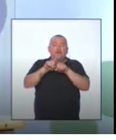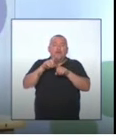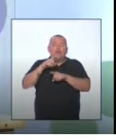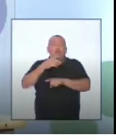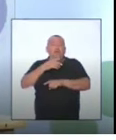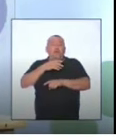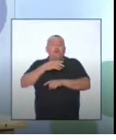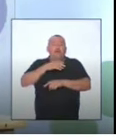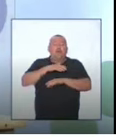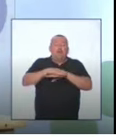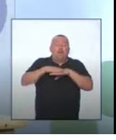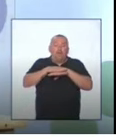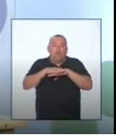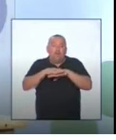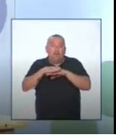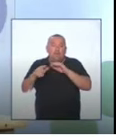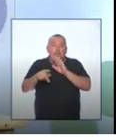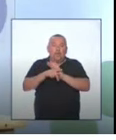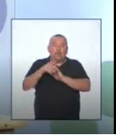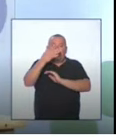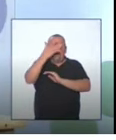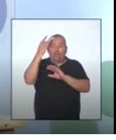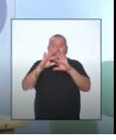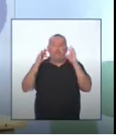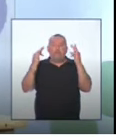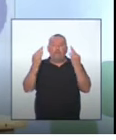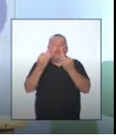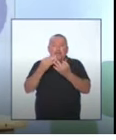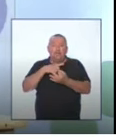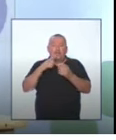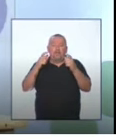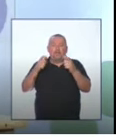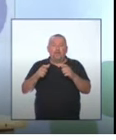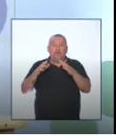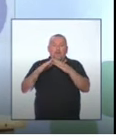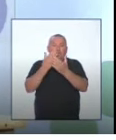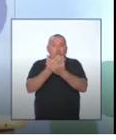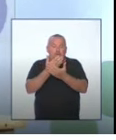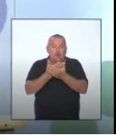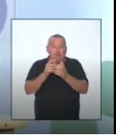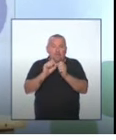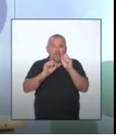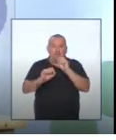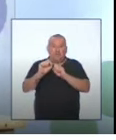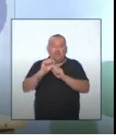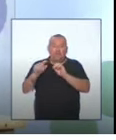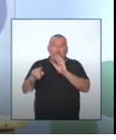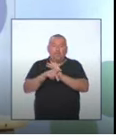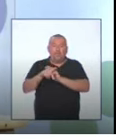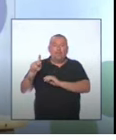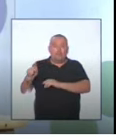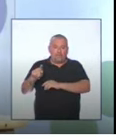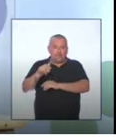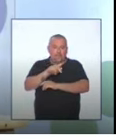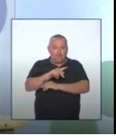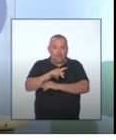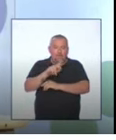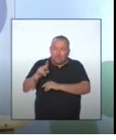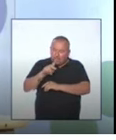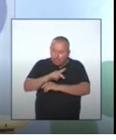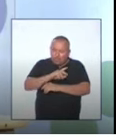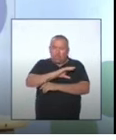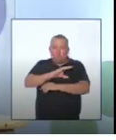os próprios familiares e, se tiver num ambiente escolar, levar isso realmente para os professores. Tem sempre um professor